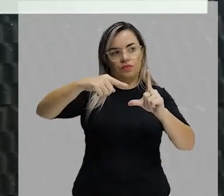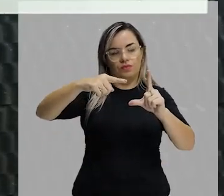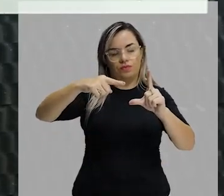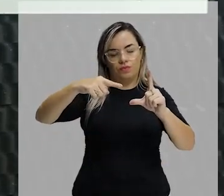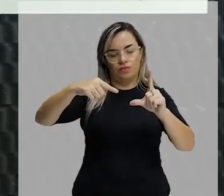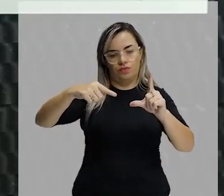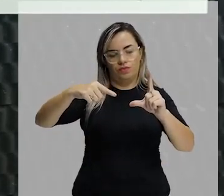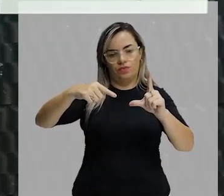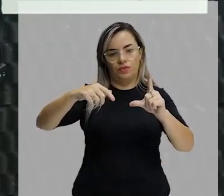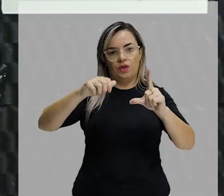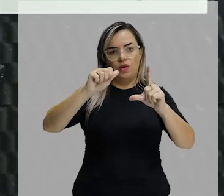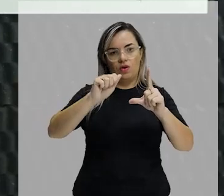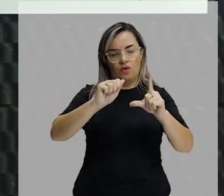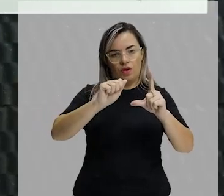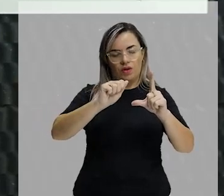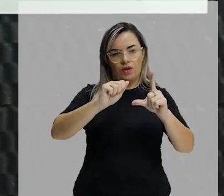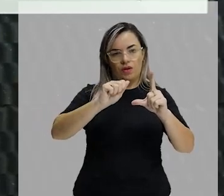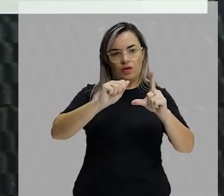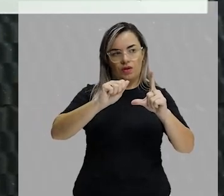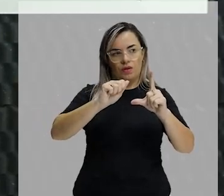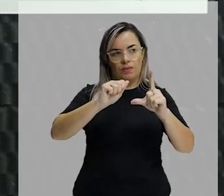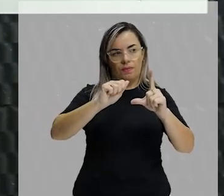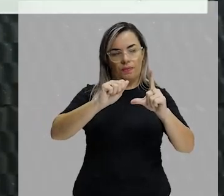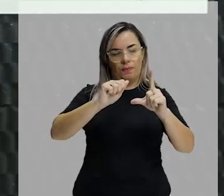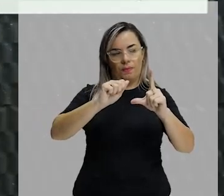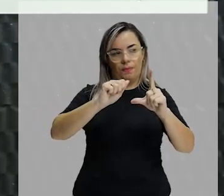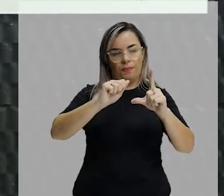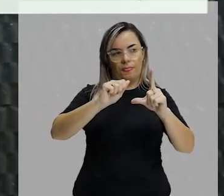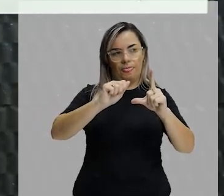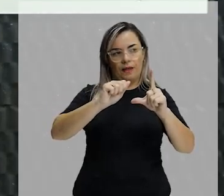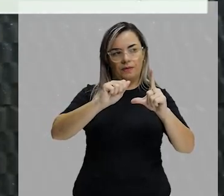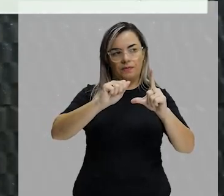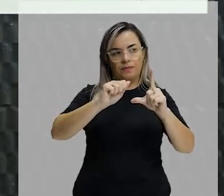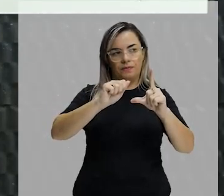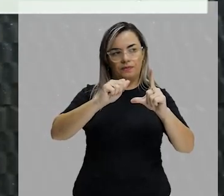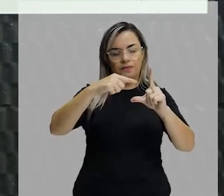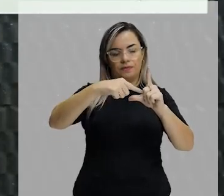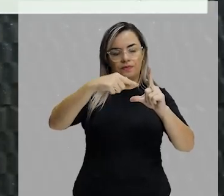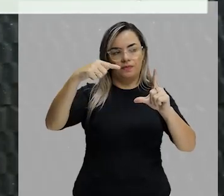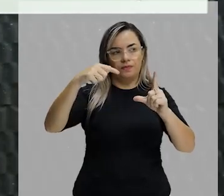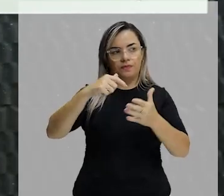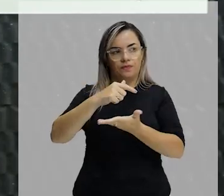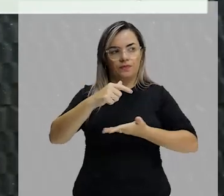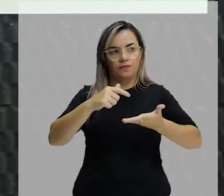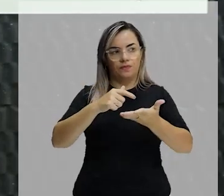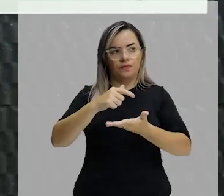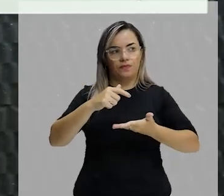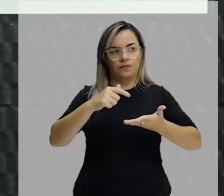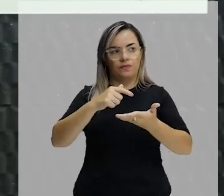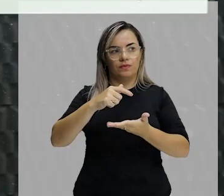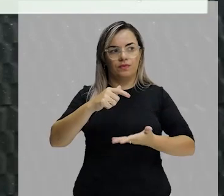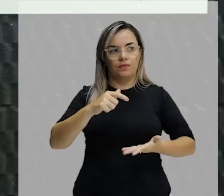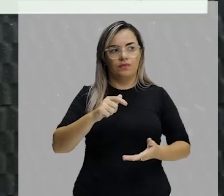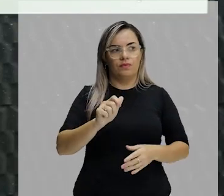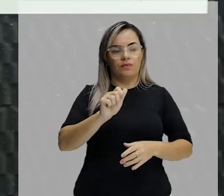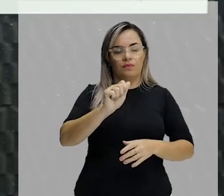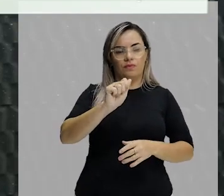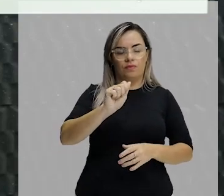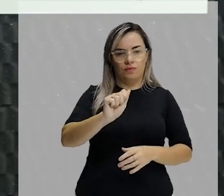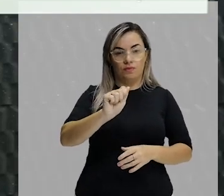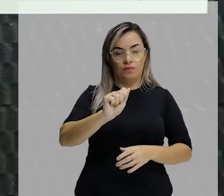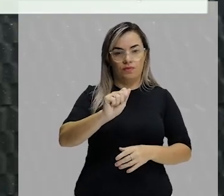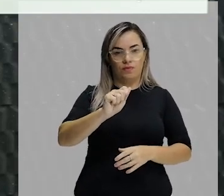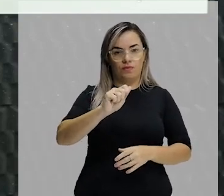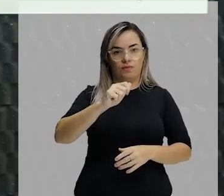à soma do quadrado dos catetos. Então, você vai ter que essa diagonal da base ao quadrado vai